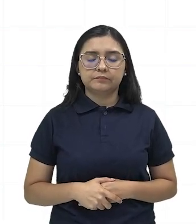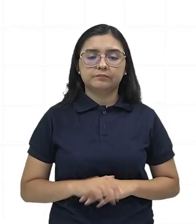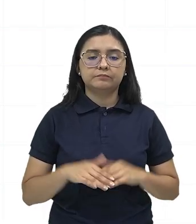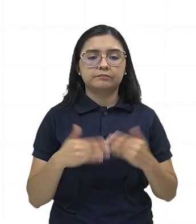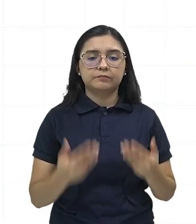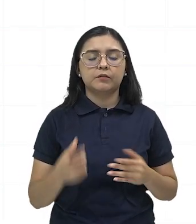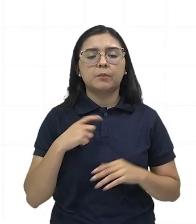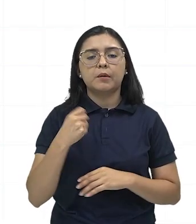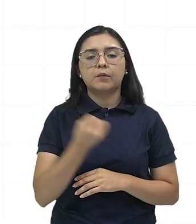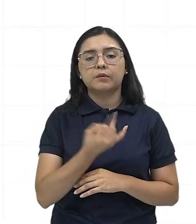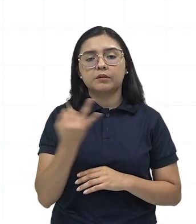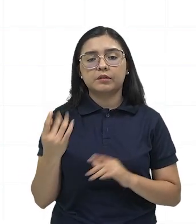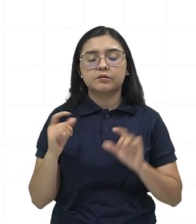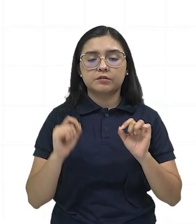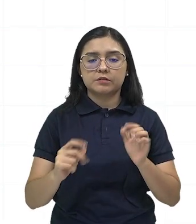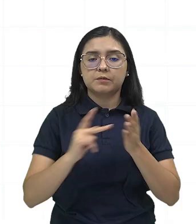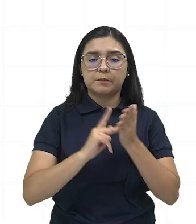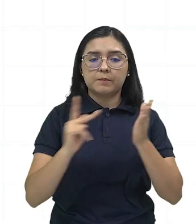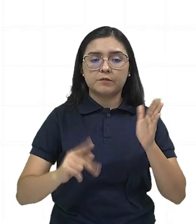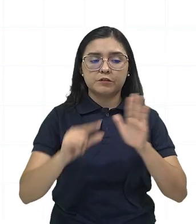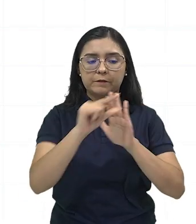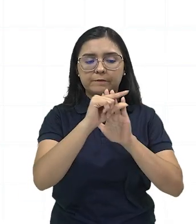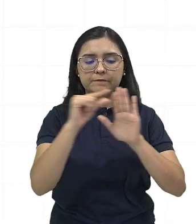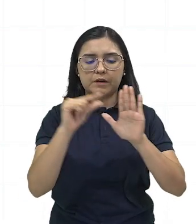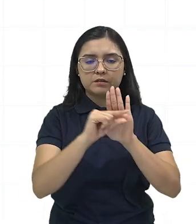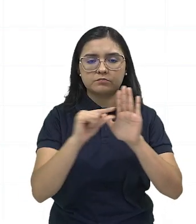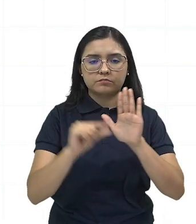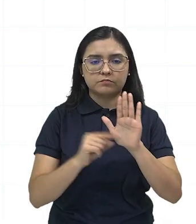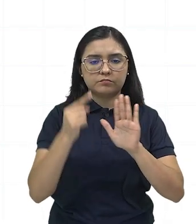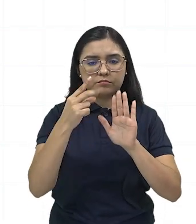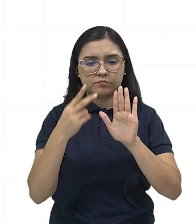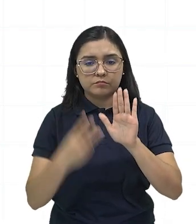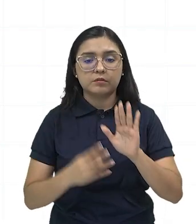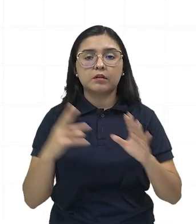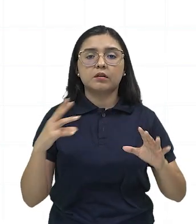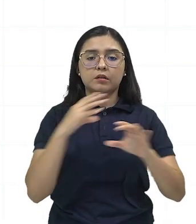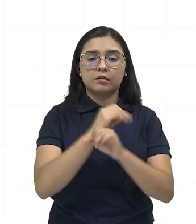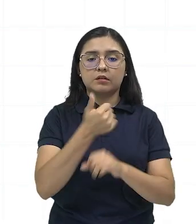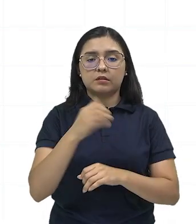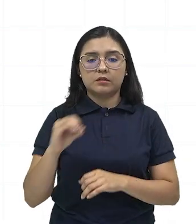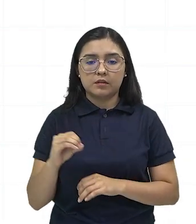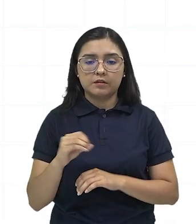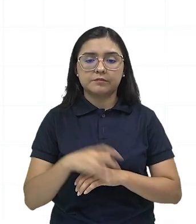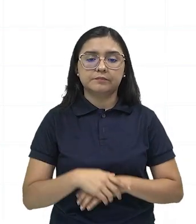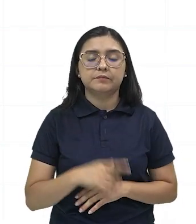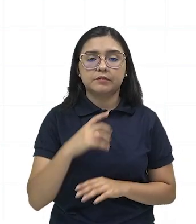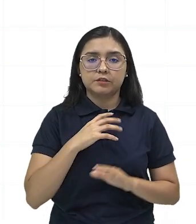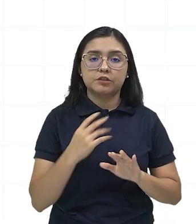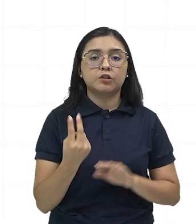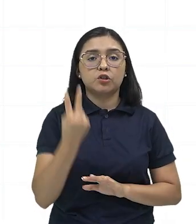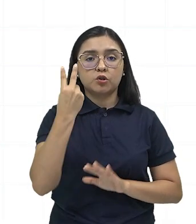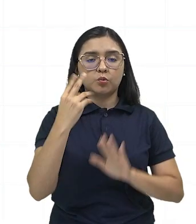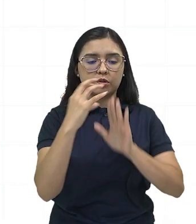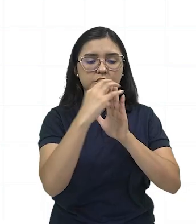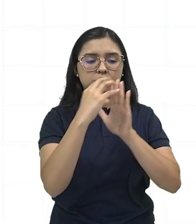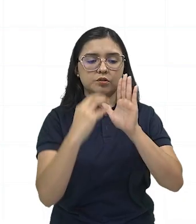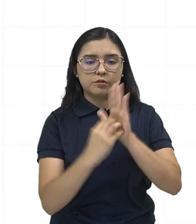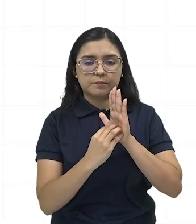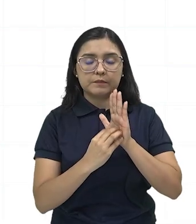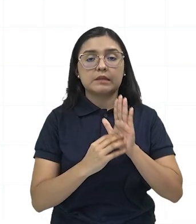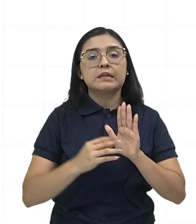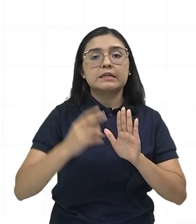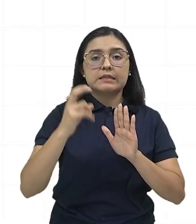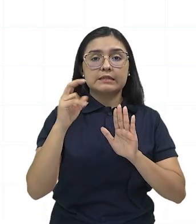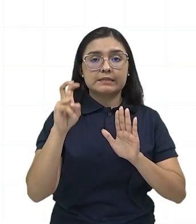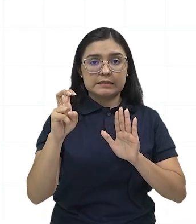Como a contagem do meu poema é de verso em verso, eu tenho 10 versos divididos em 2 estrofes. 5